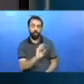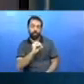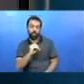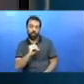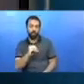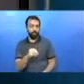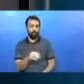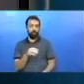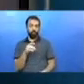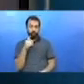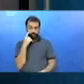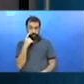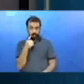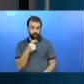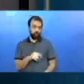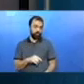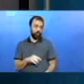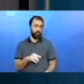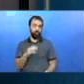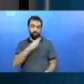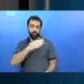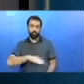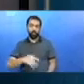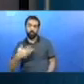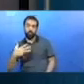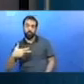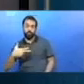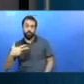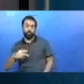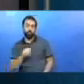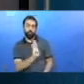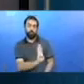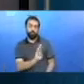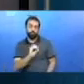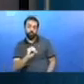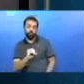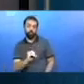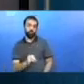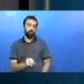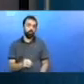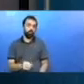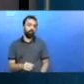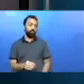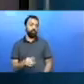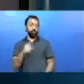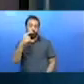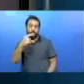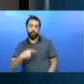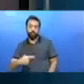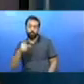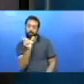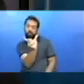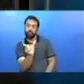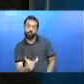Será que é esta? Vamos continuar pesquisando. Aqui também tem B com O e é a primeira parte da palavra. Nós temos duas palavrinhas